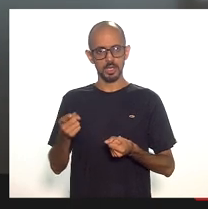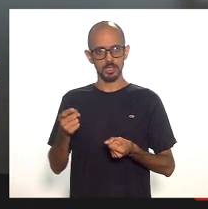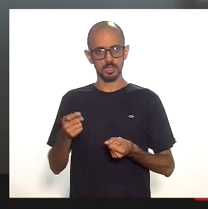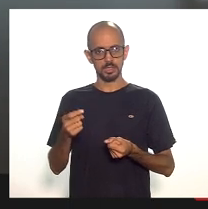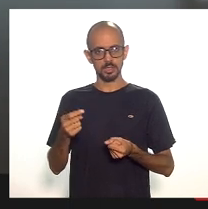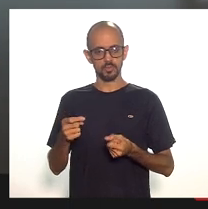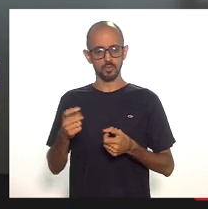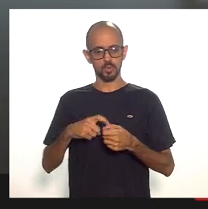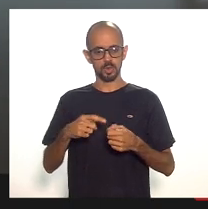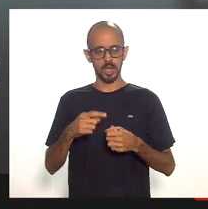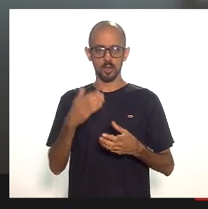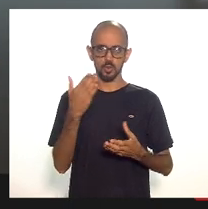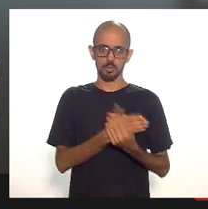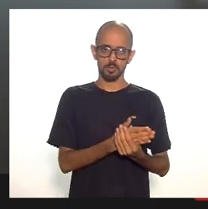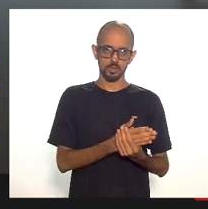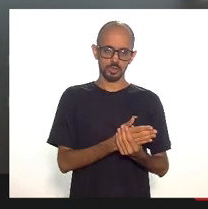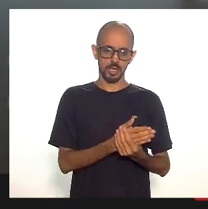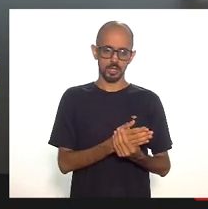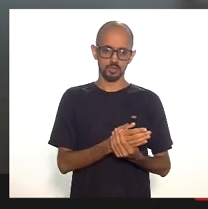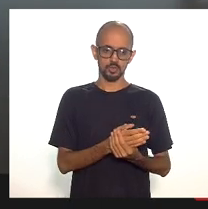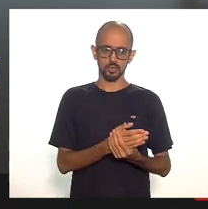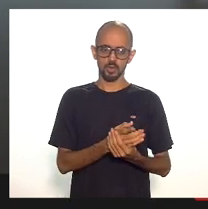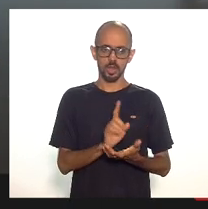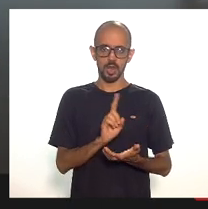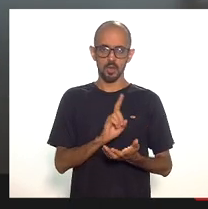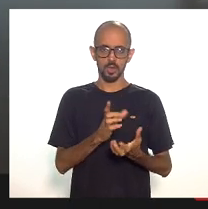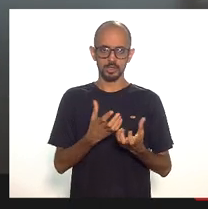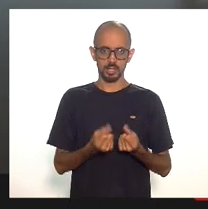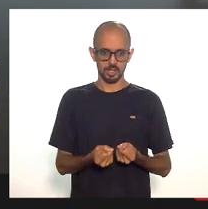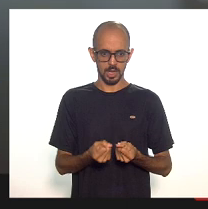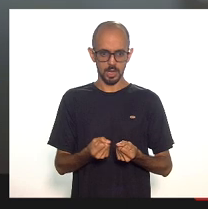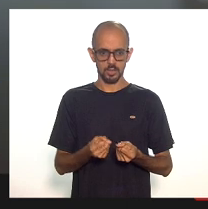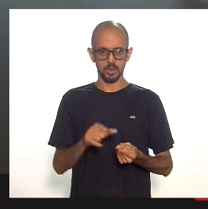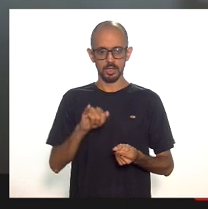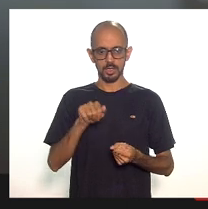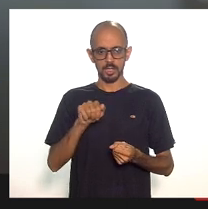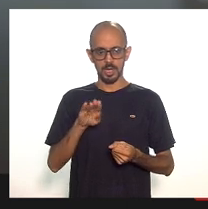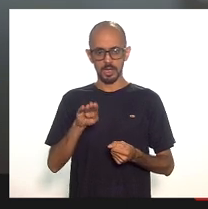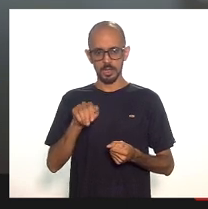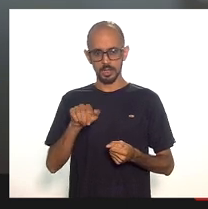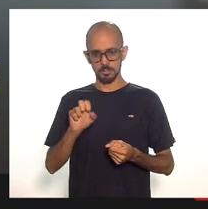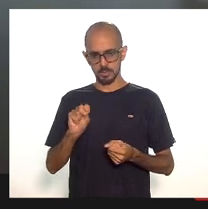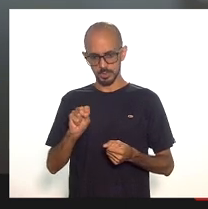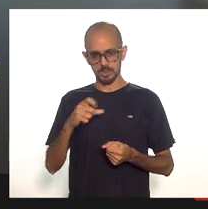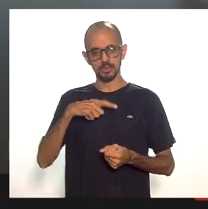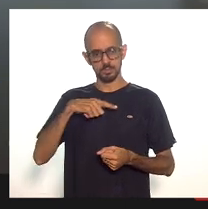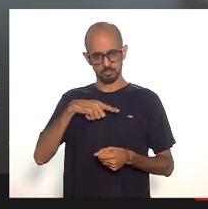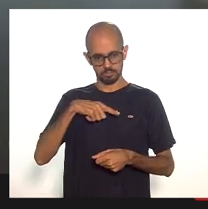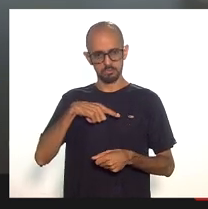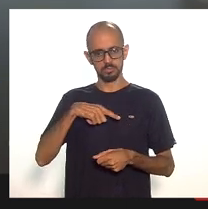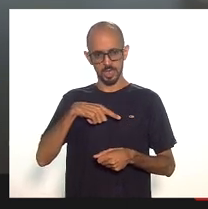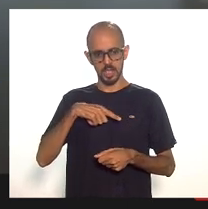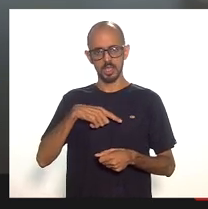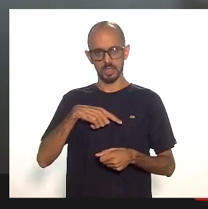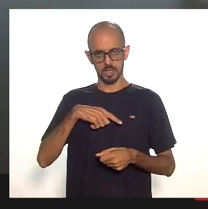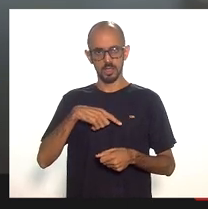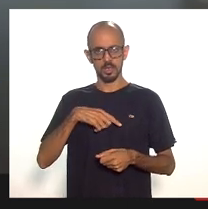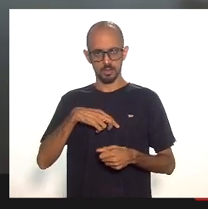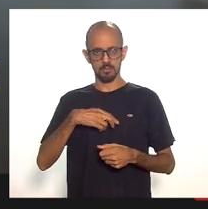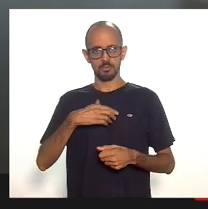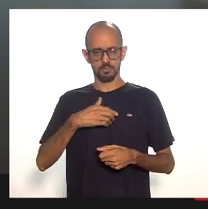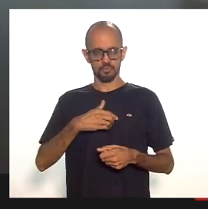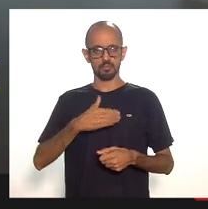deu o recurso, e a Catar hoje, a Iabas está com inidoneidade no Estado e no Brasil. Só para saber, essa foi o que eu